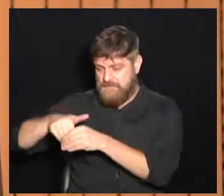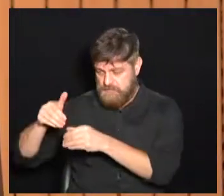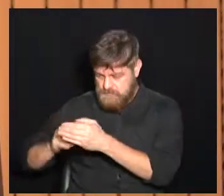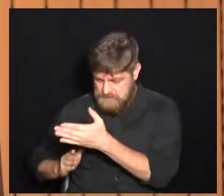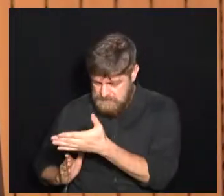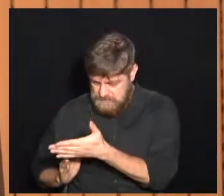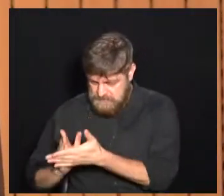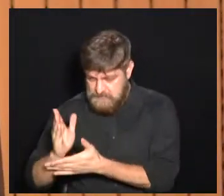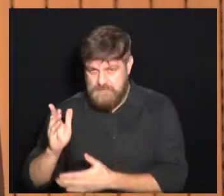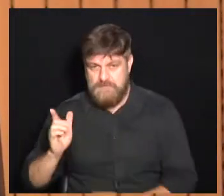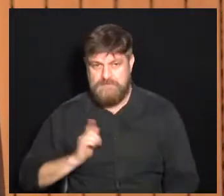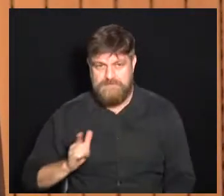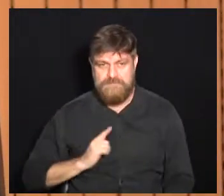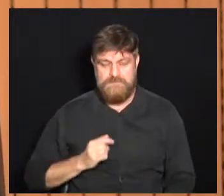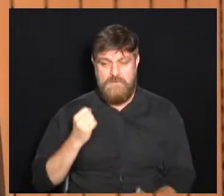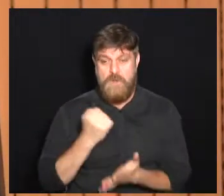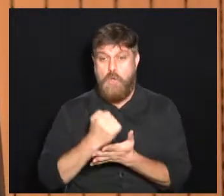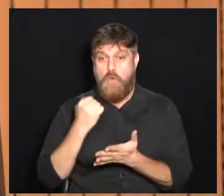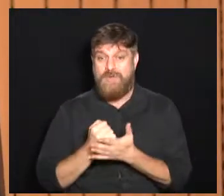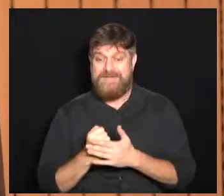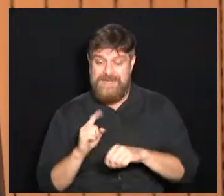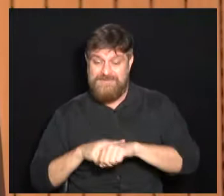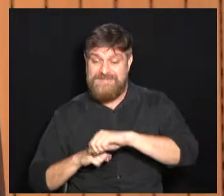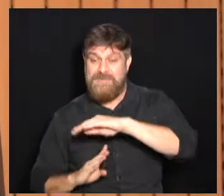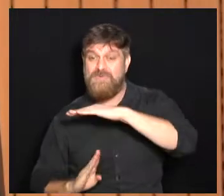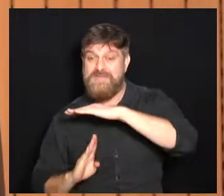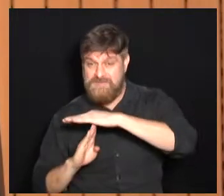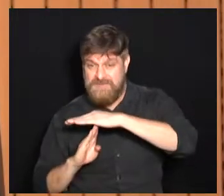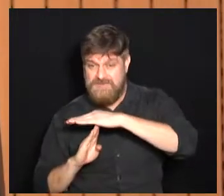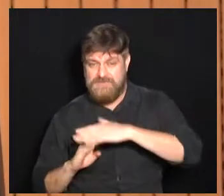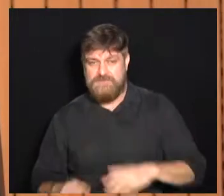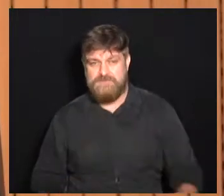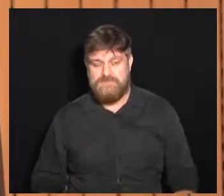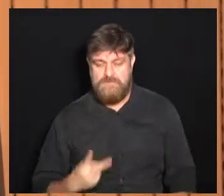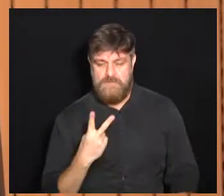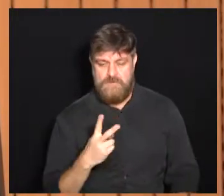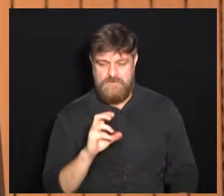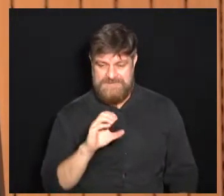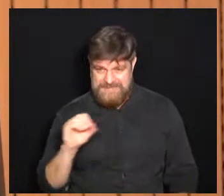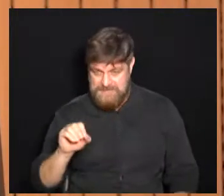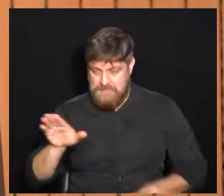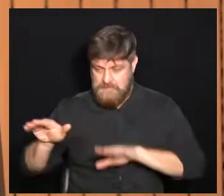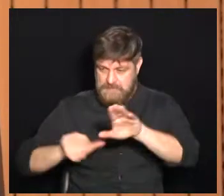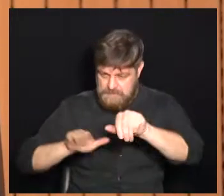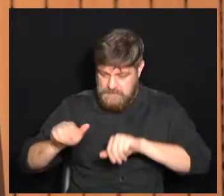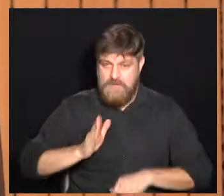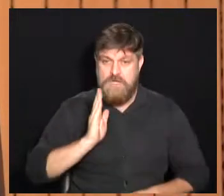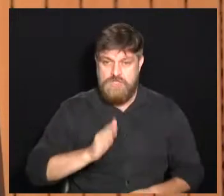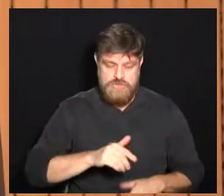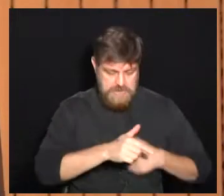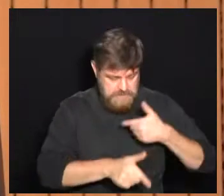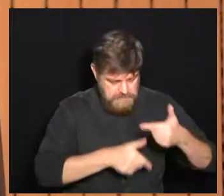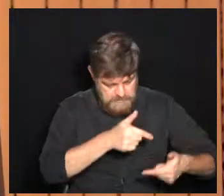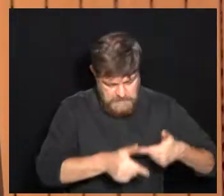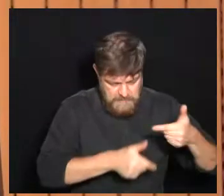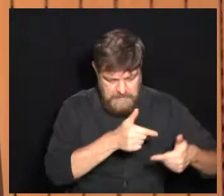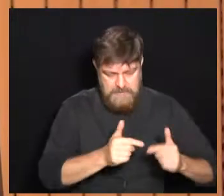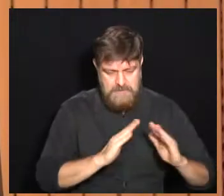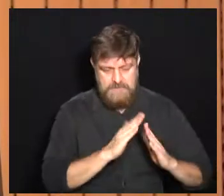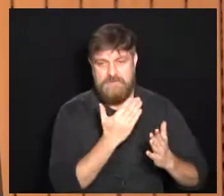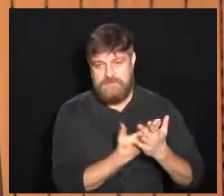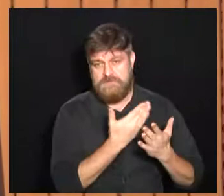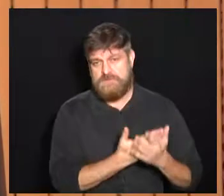né, dessa contratação temporária, e eles foram chamados e já estão em exercício nas nossas